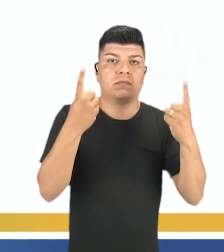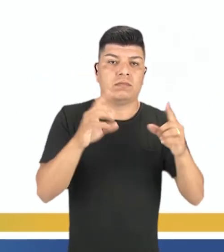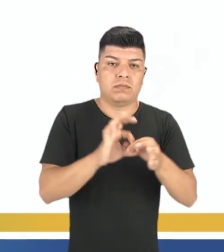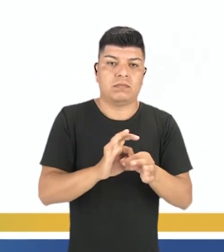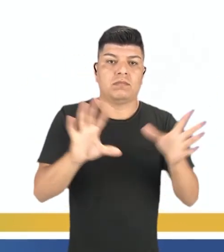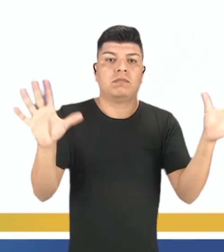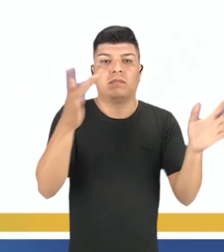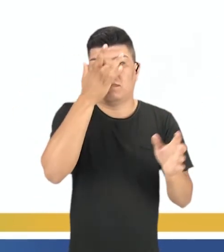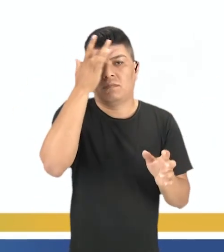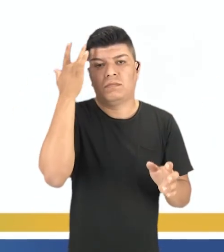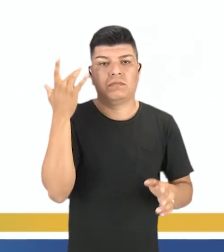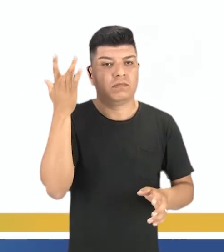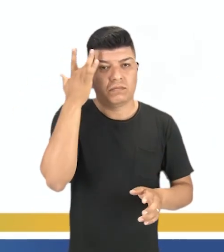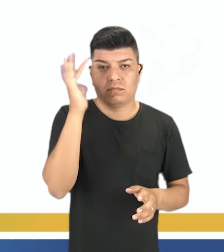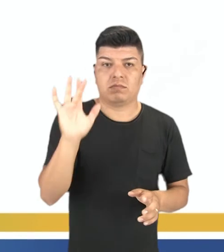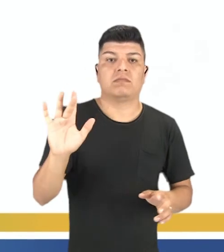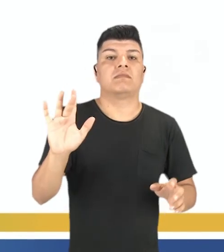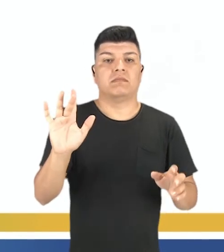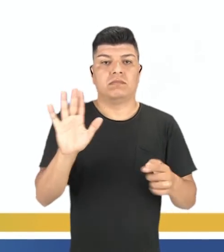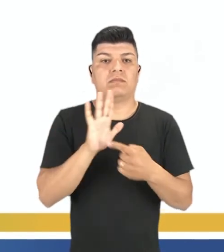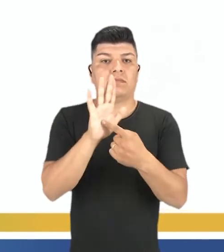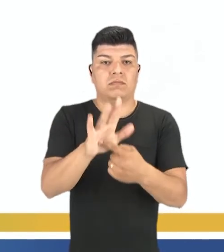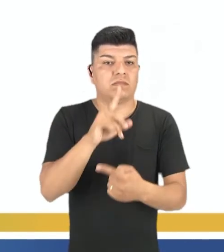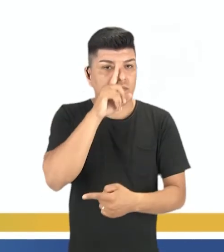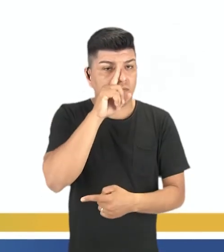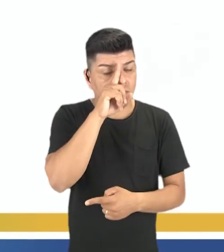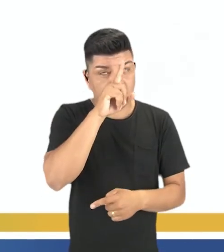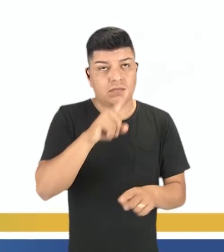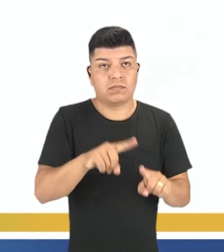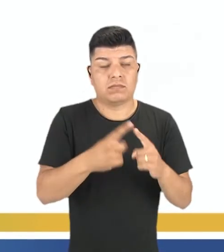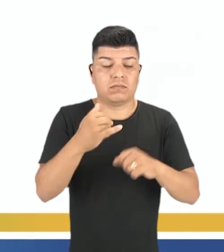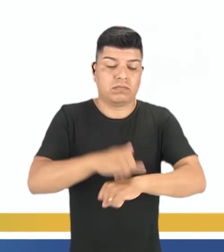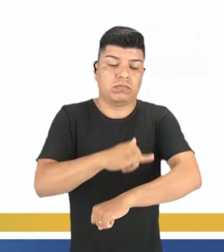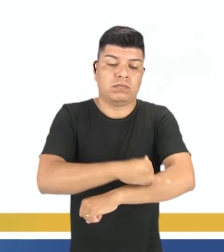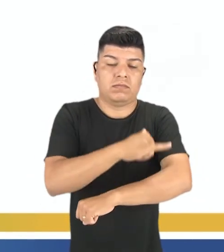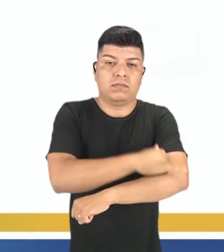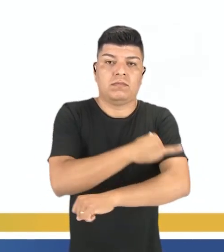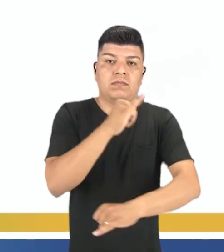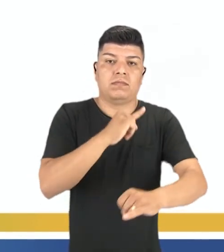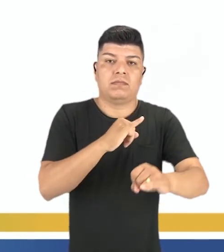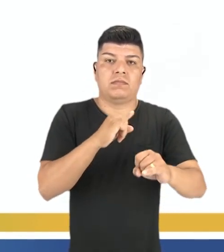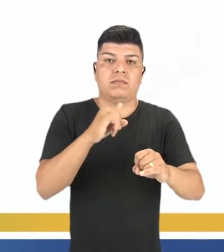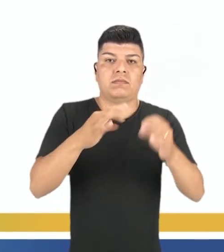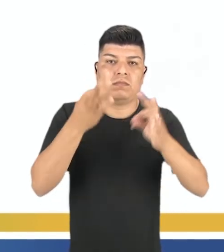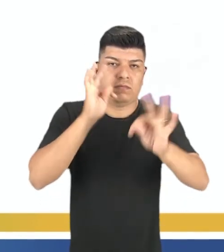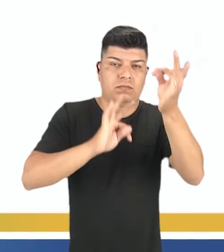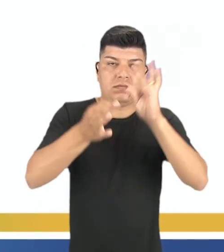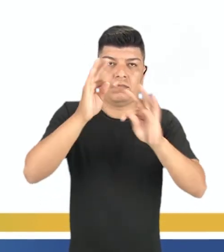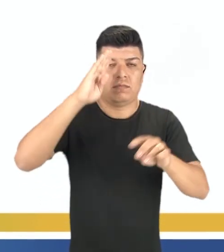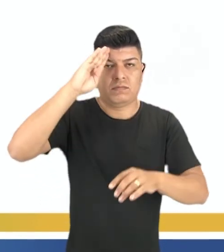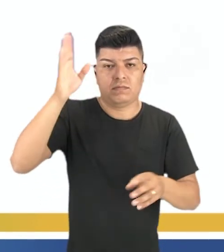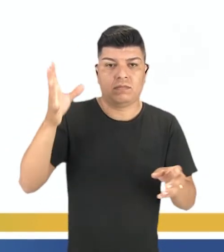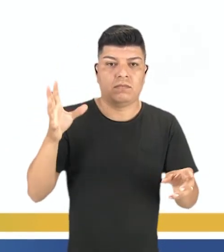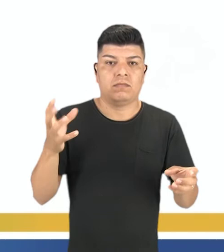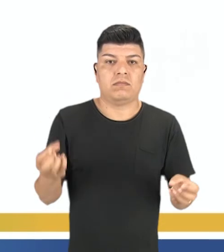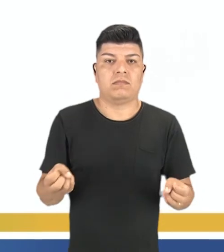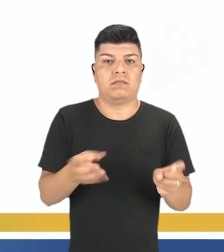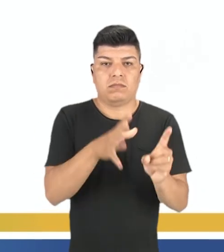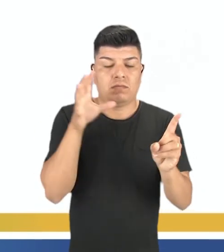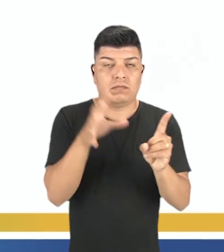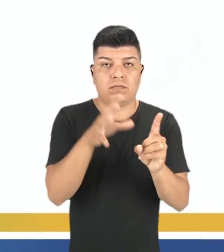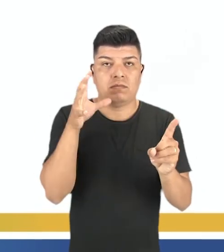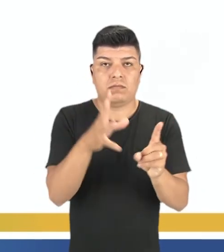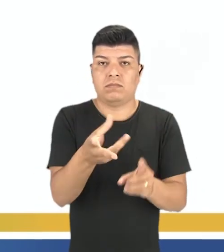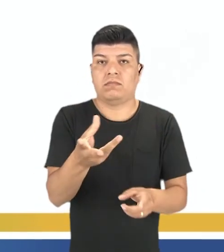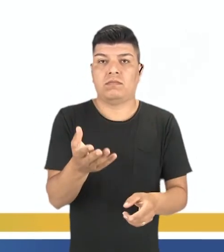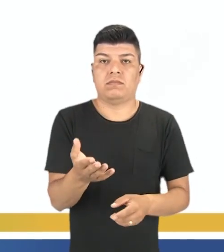aberto para pessoas não habilitadas exporem pessoas a riscos. A obesidade na era tecnológica é fundamentalmente influenciada pelo consumismo